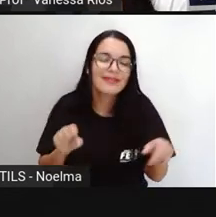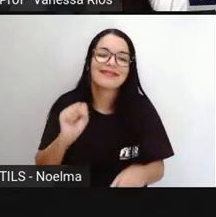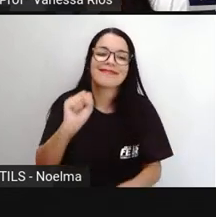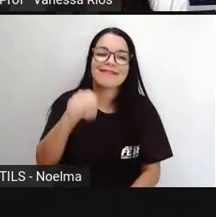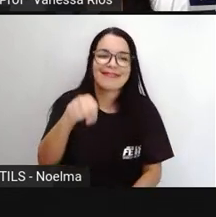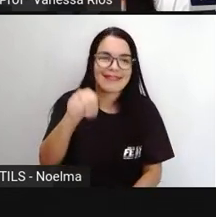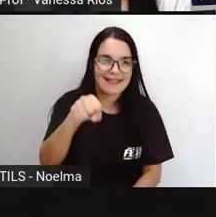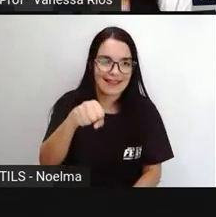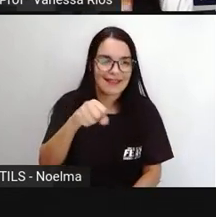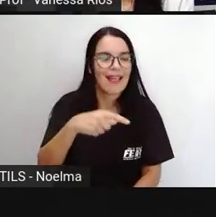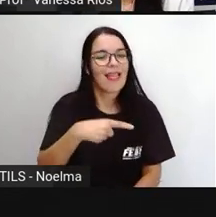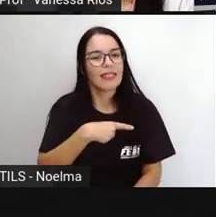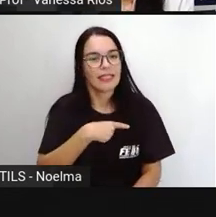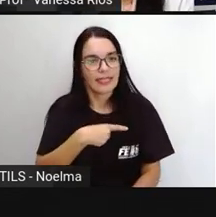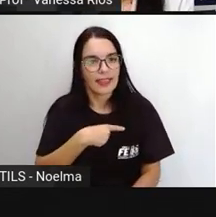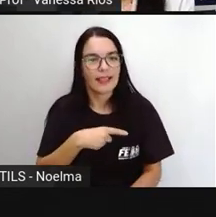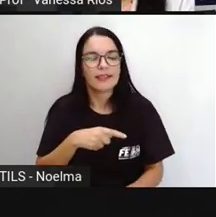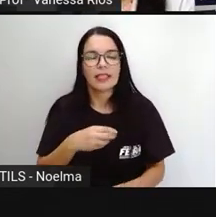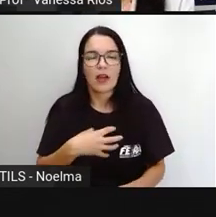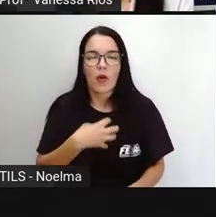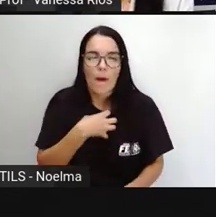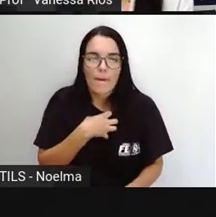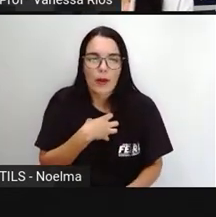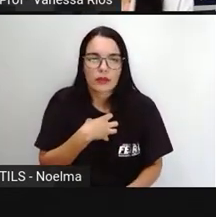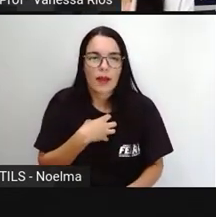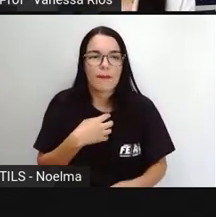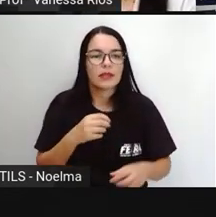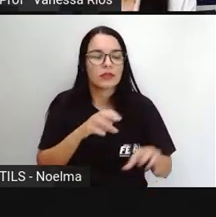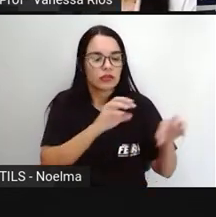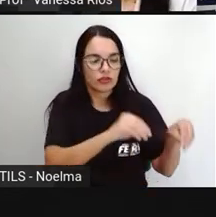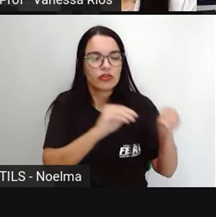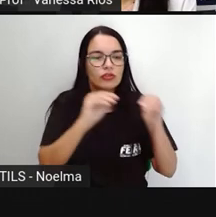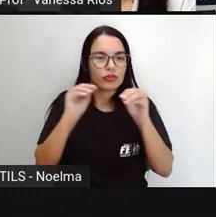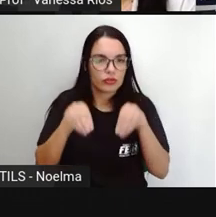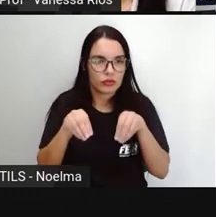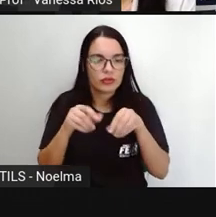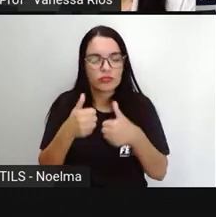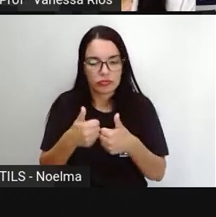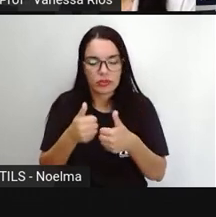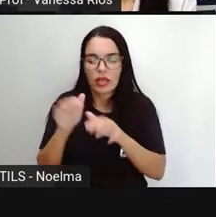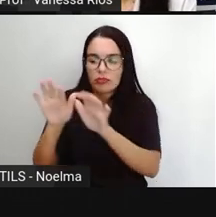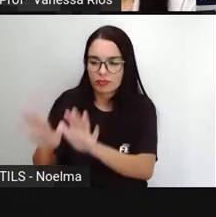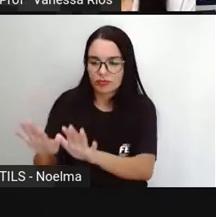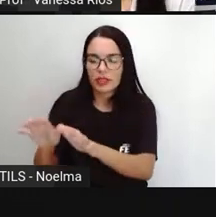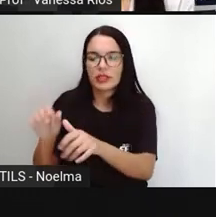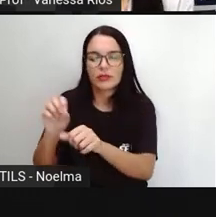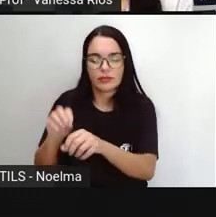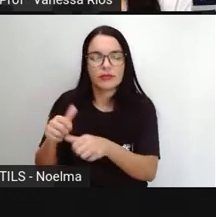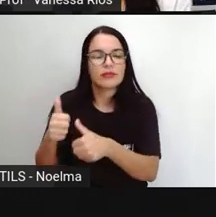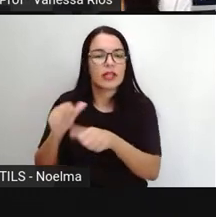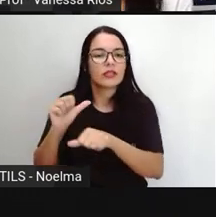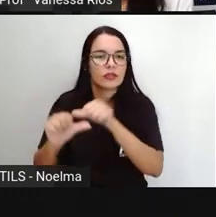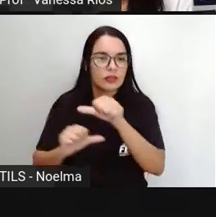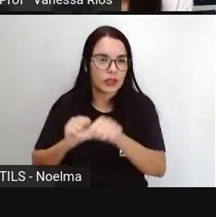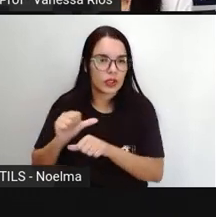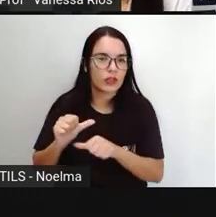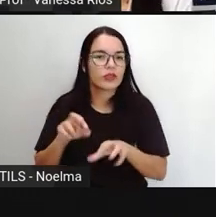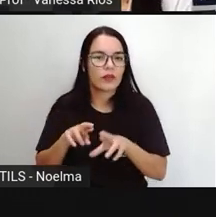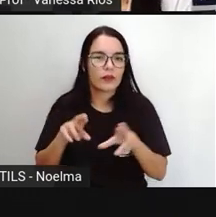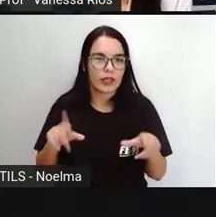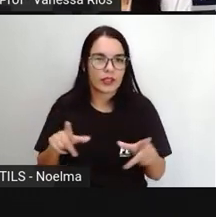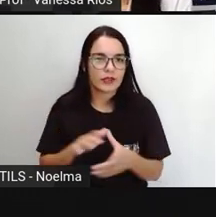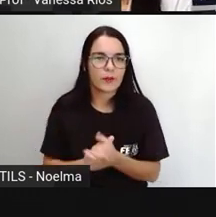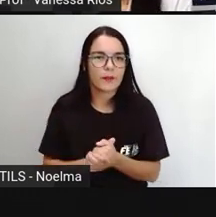de falar. Imagens aí que mostram pessoas se comportando no modo de vida nômade e depois